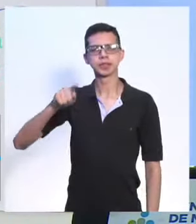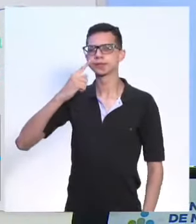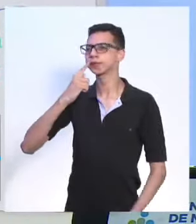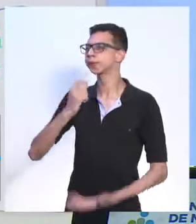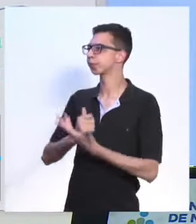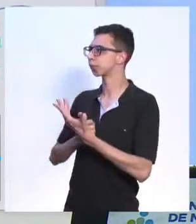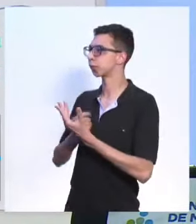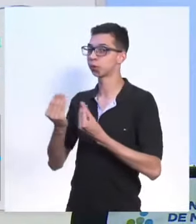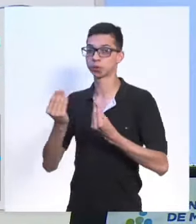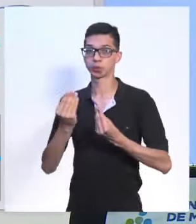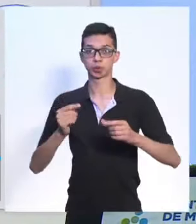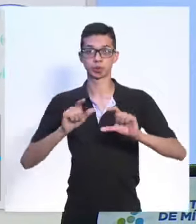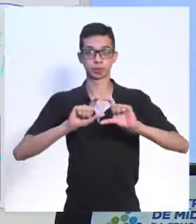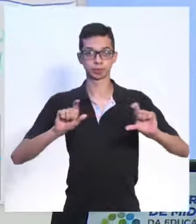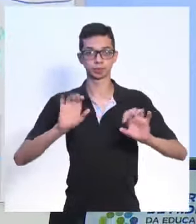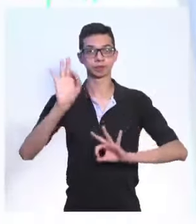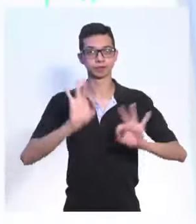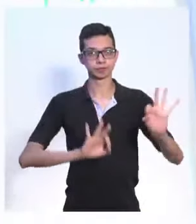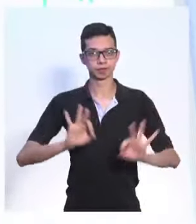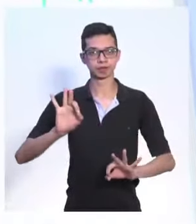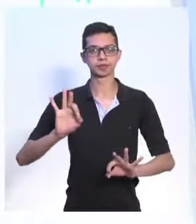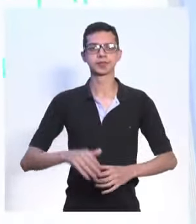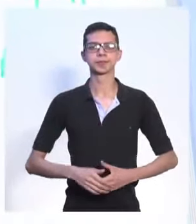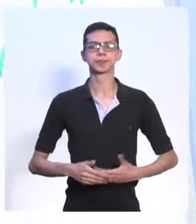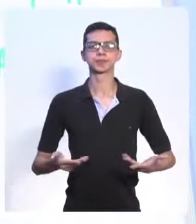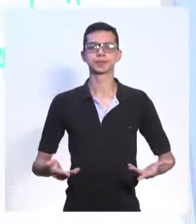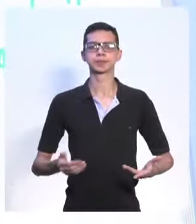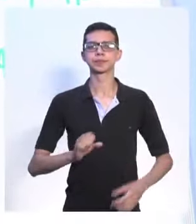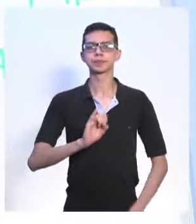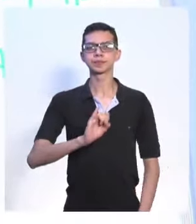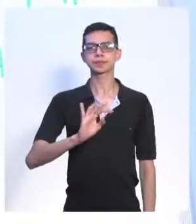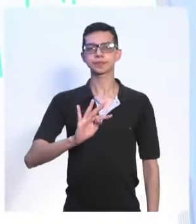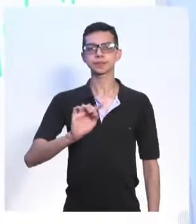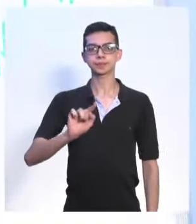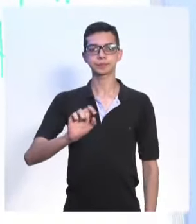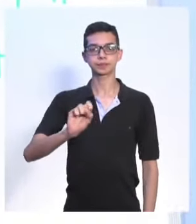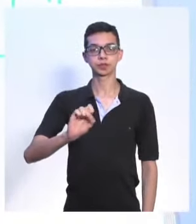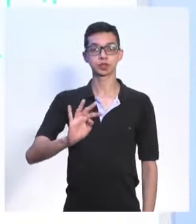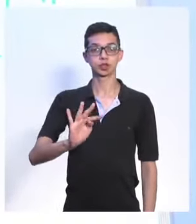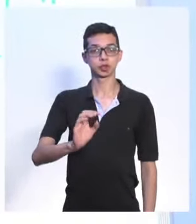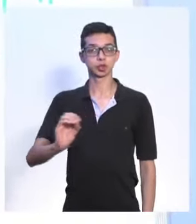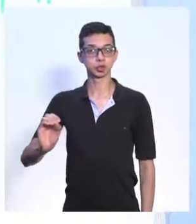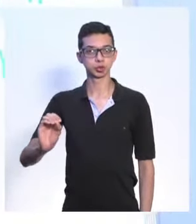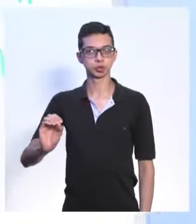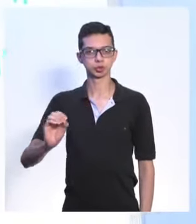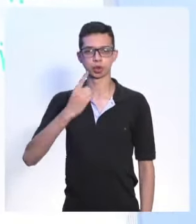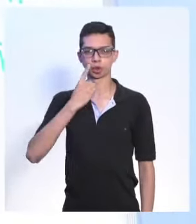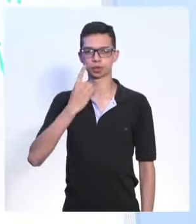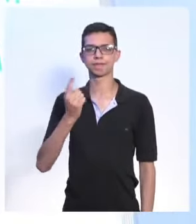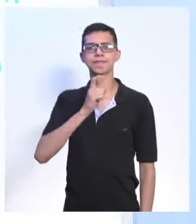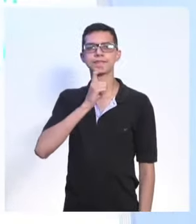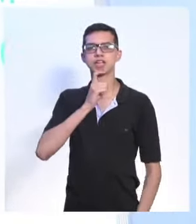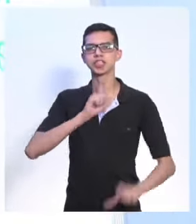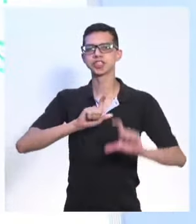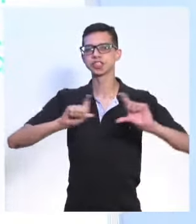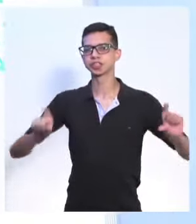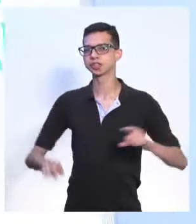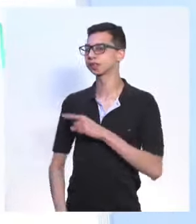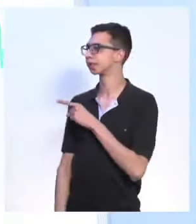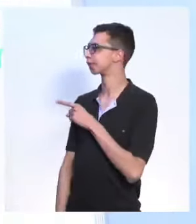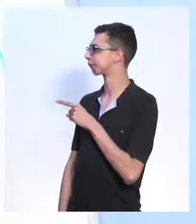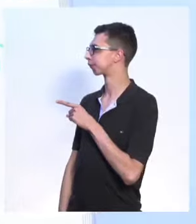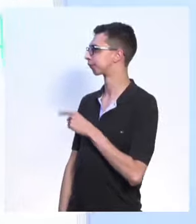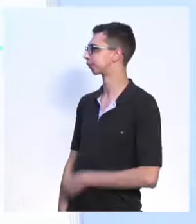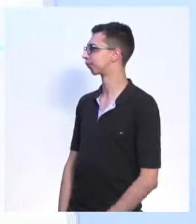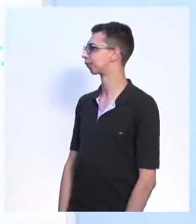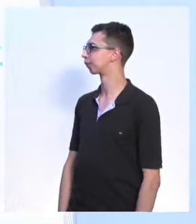ela foi montada. Então, it is too much expensive. Ok, aqui a gente tem uma colocação que precisamos